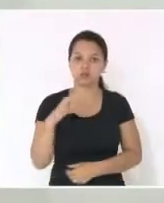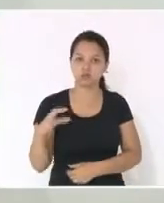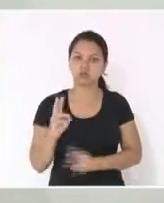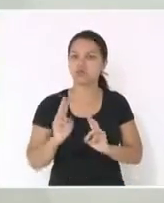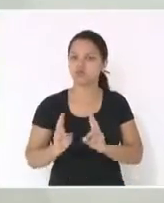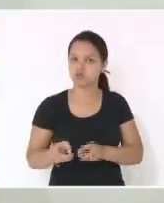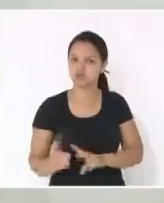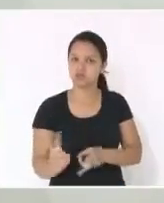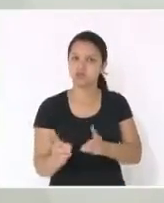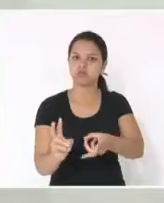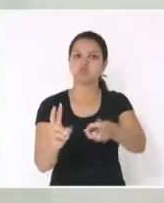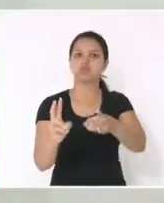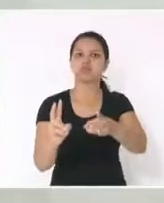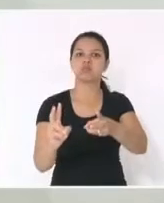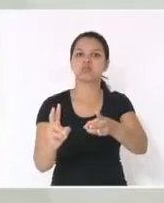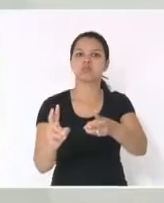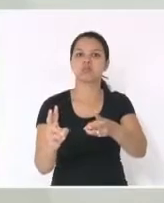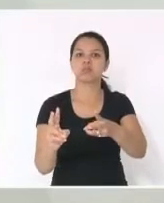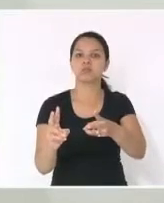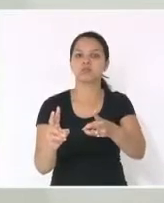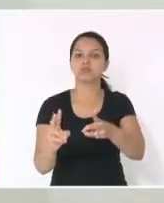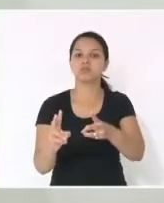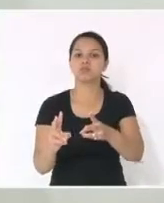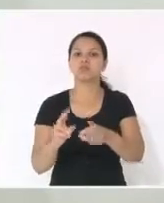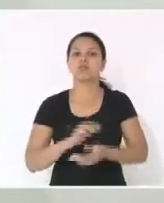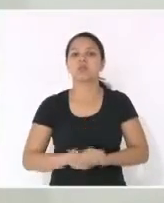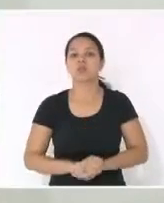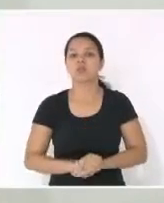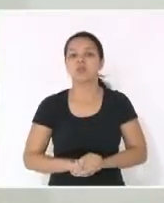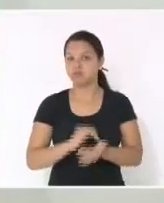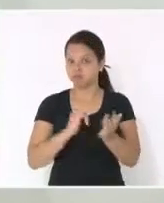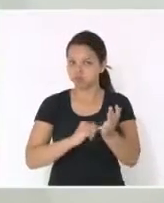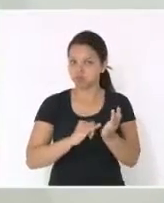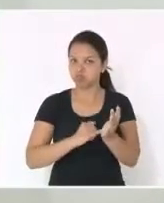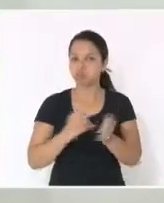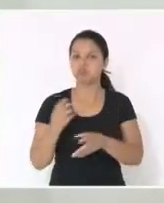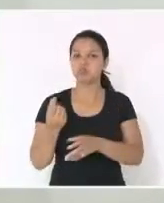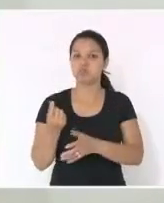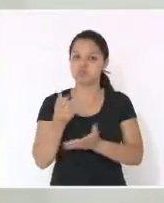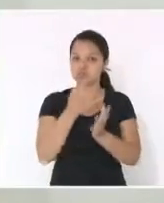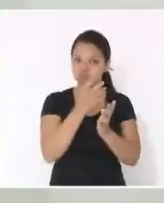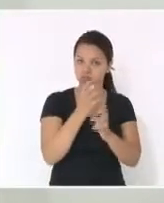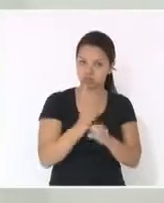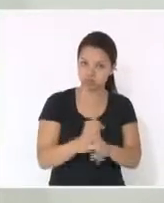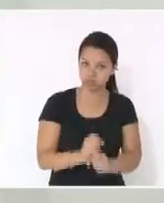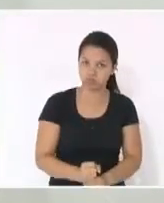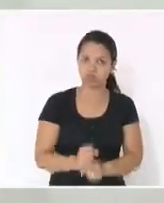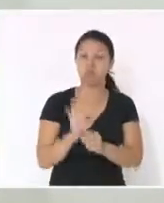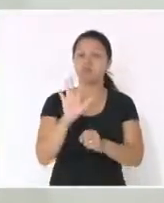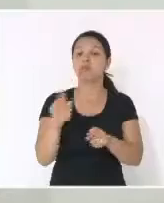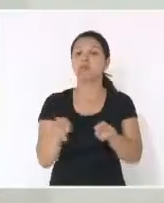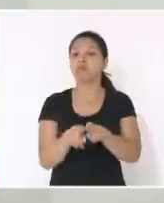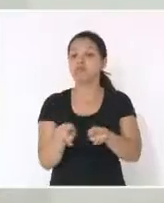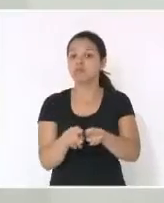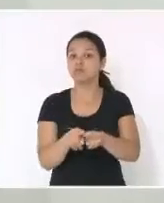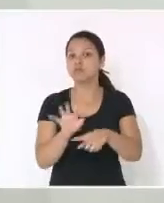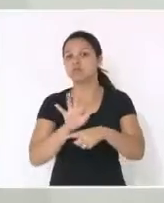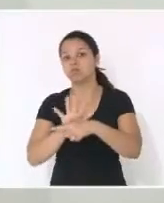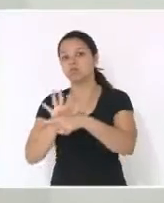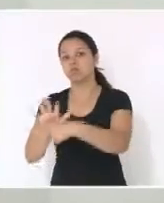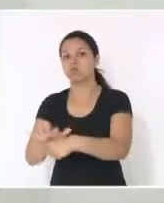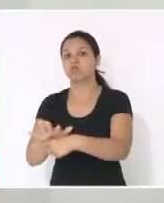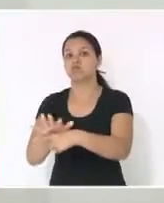mantendo a sua receita mas ao mesmo tempo também criando condições para que as nossas empresas possam competir